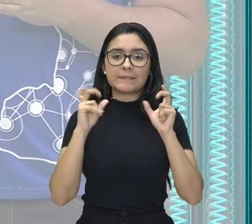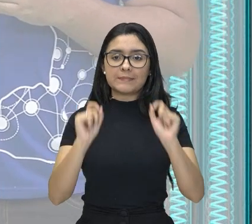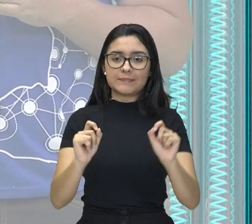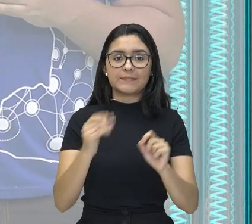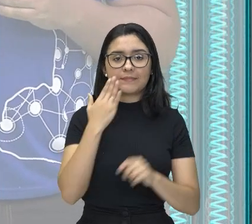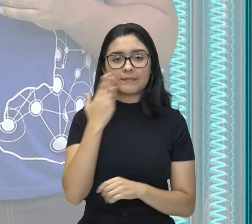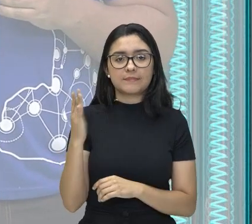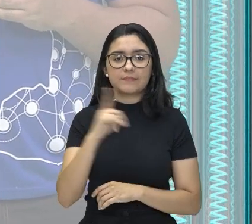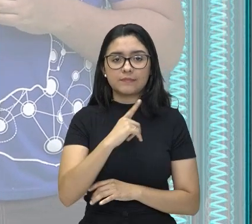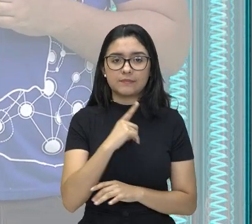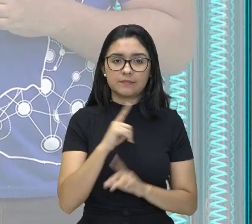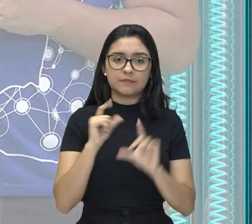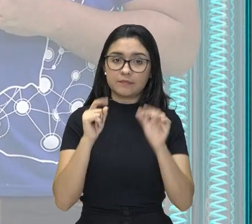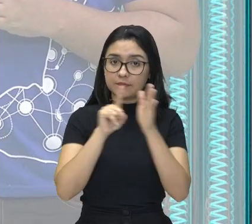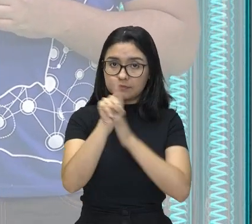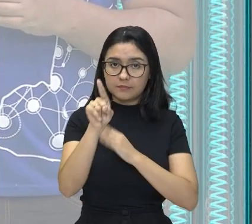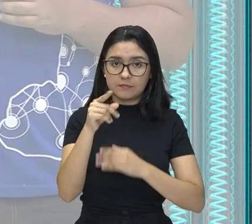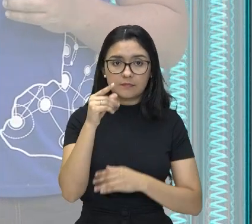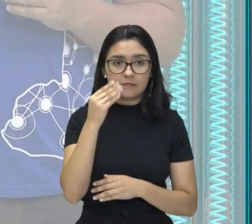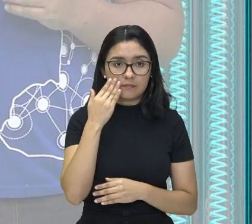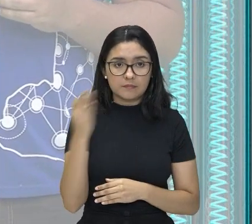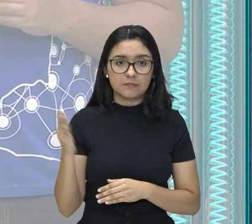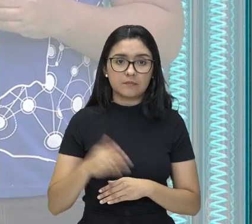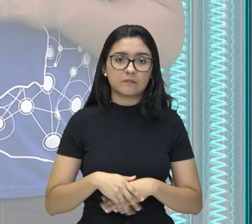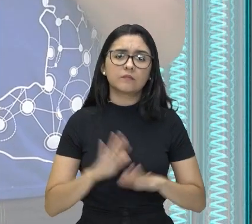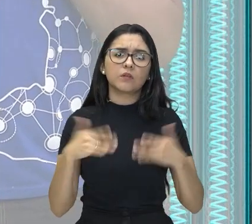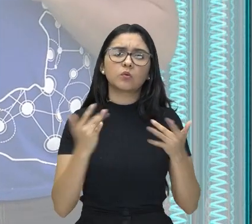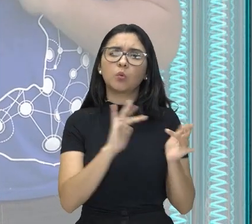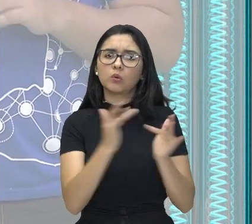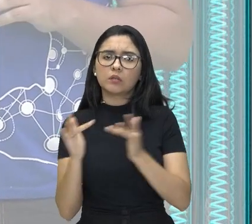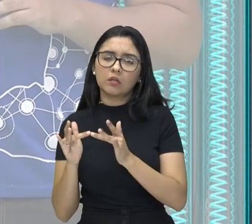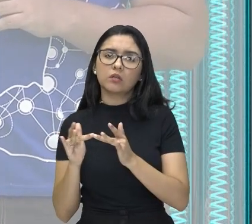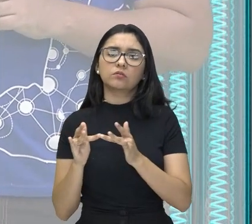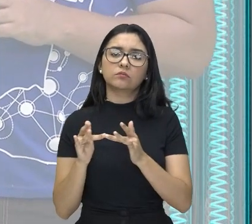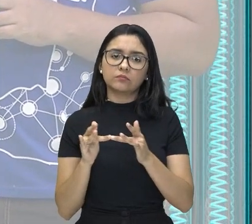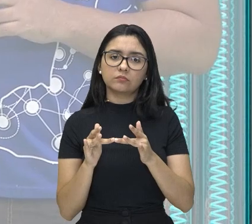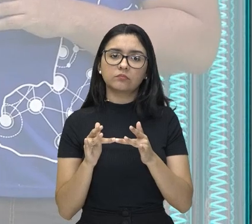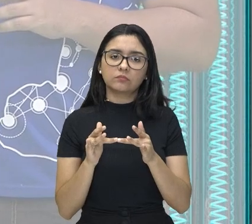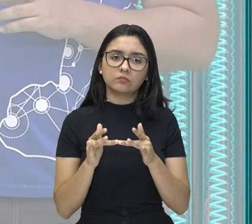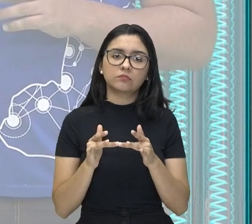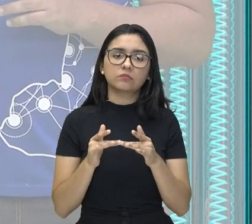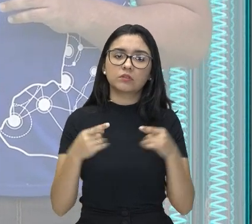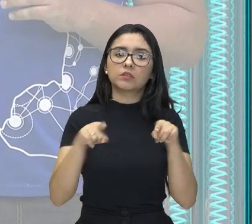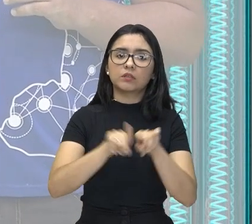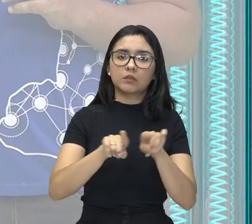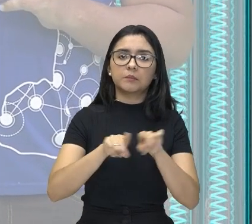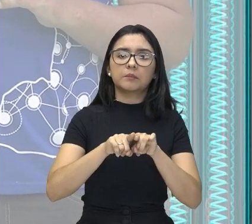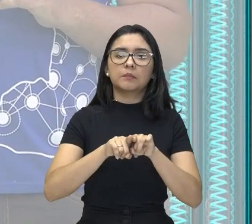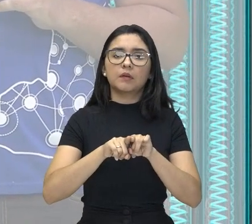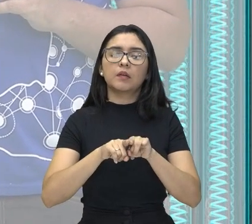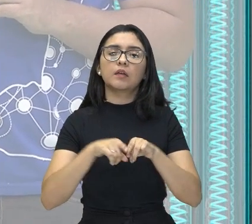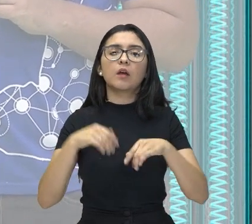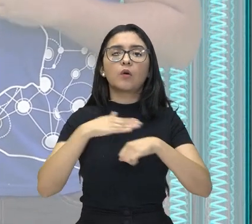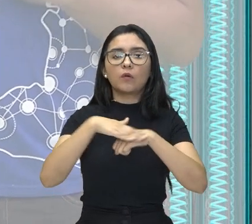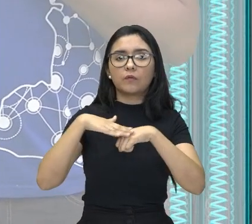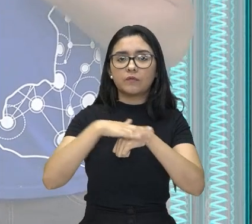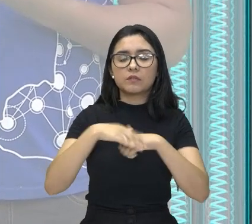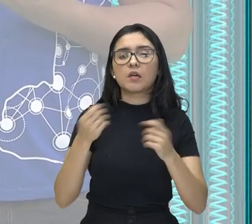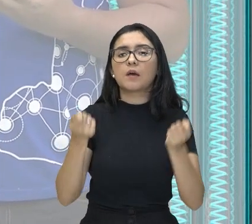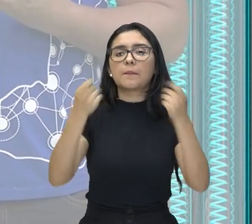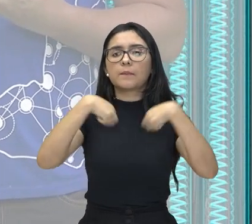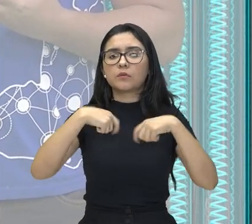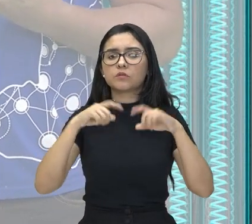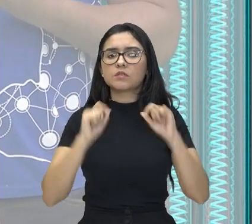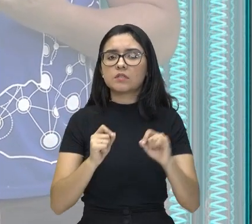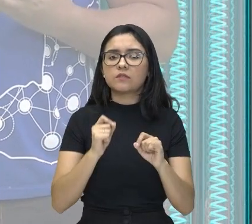aqui nós temos um questionamento. Considerando o contexto, certo, e o diálogo, é possível